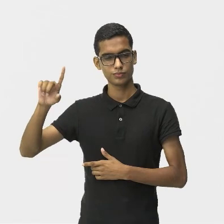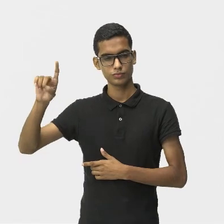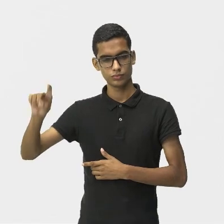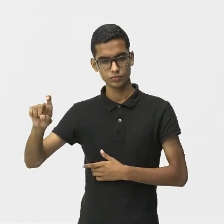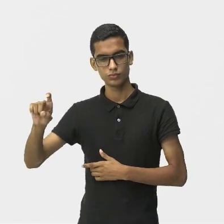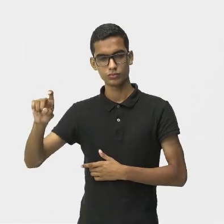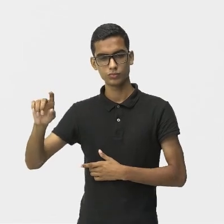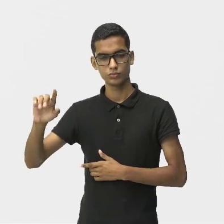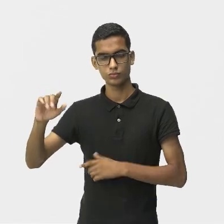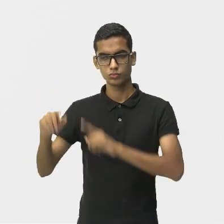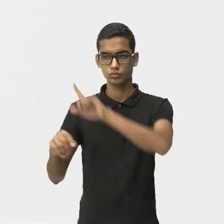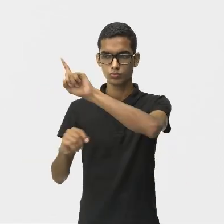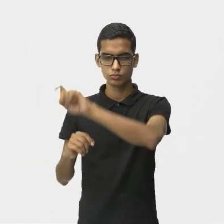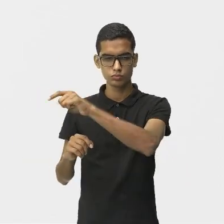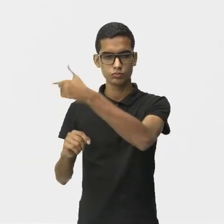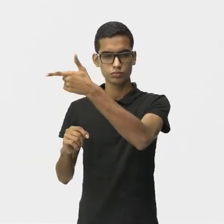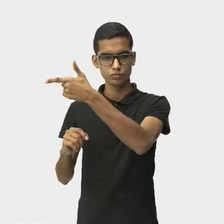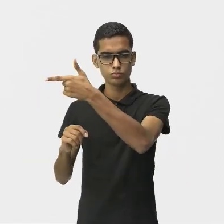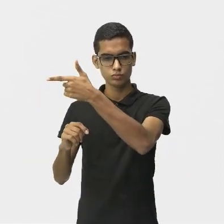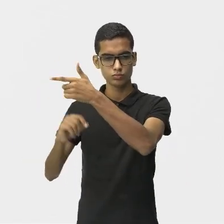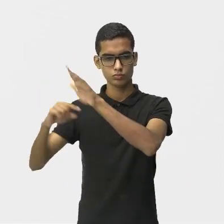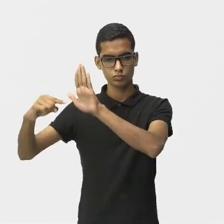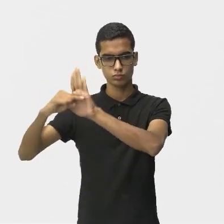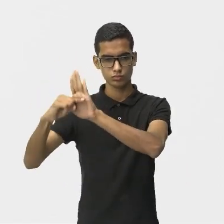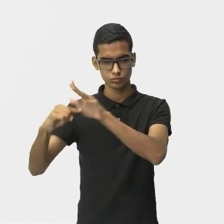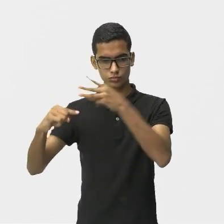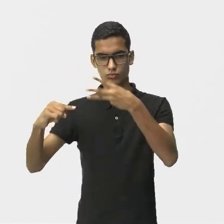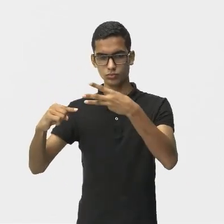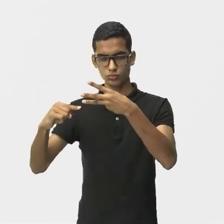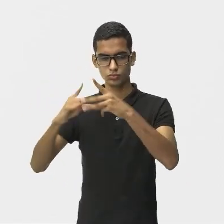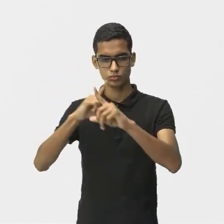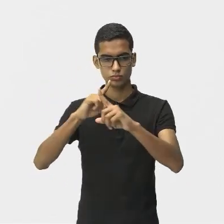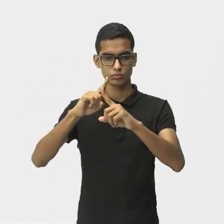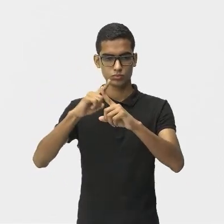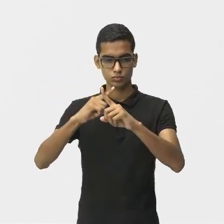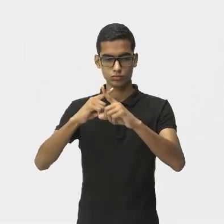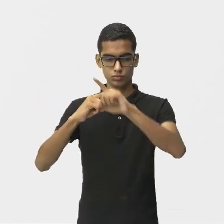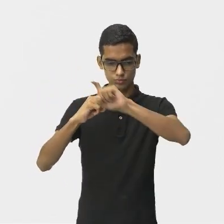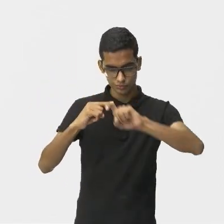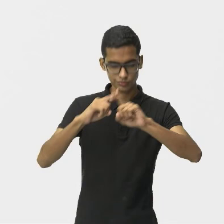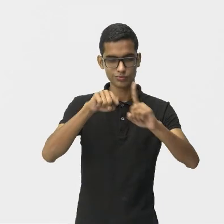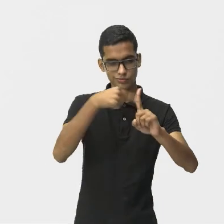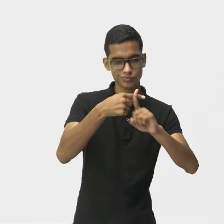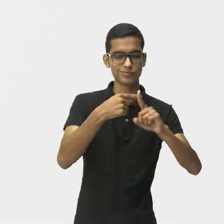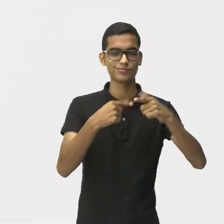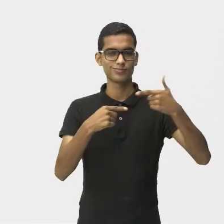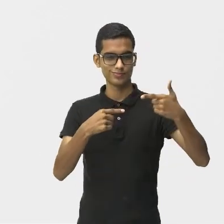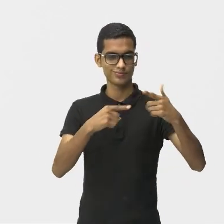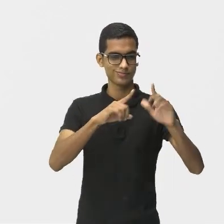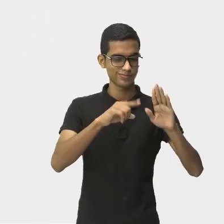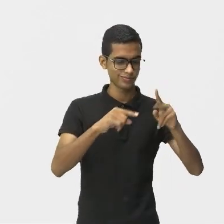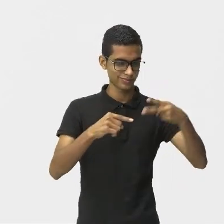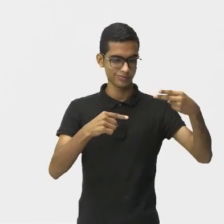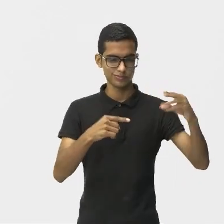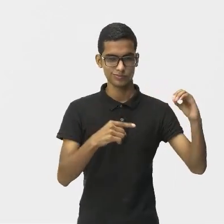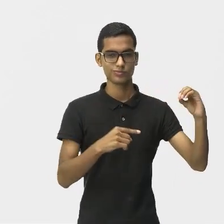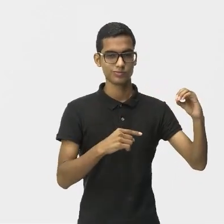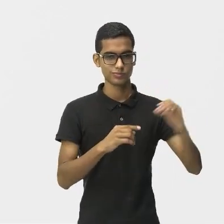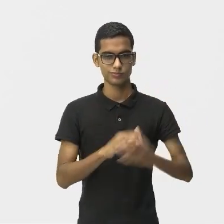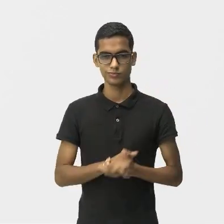zero. Pronto, agora nós temos uma equação do segundo grau. Para resolver uma equação do segundo grau, a gente começa sempre pelo delta,